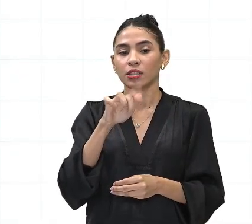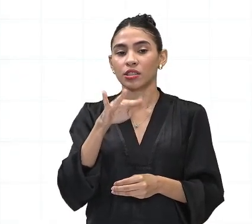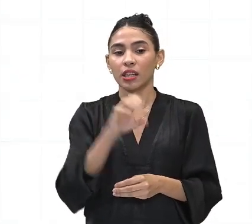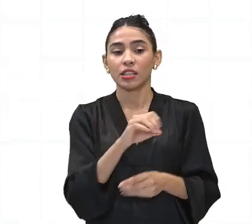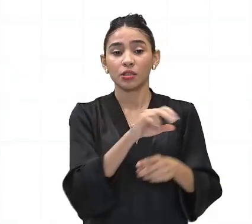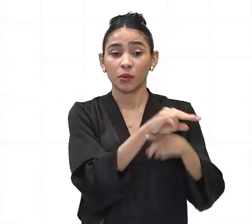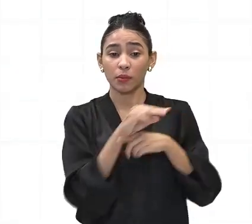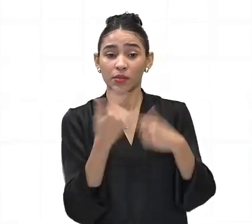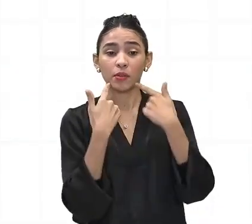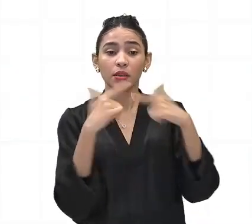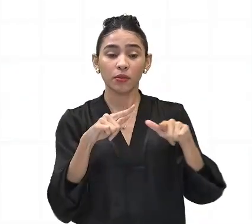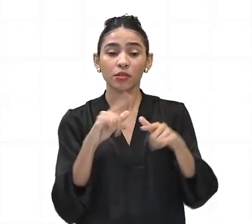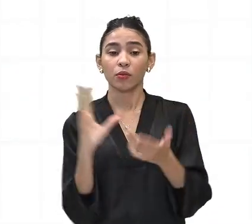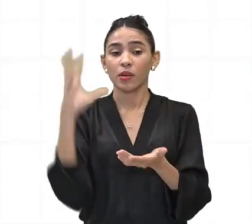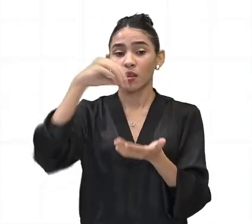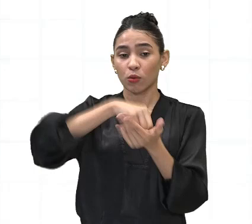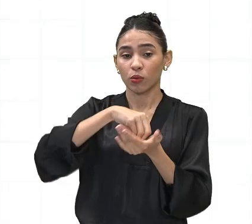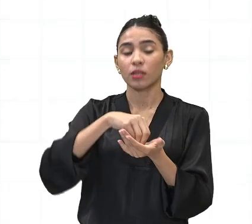dicionário as